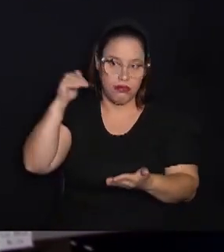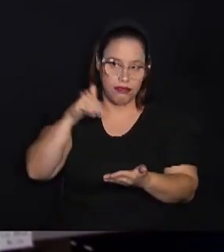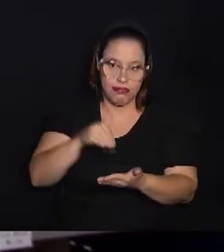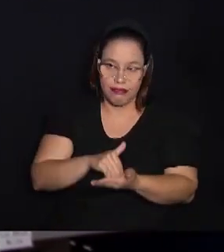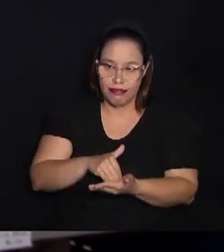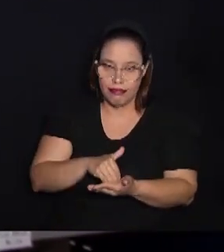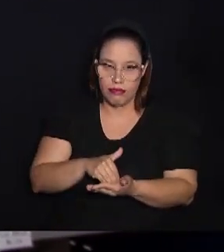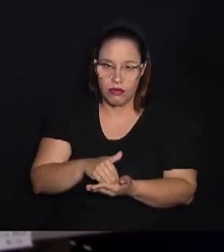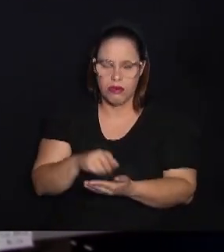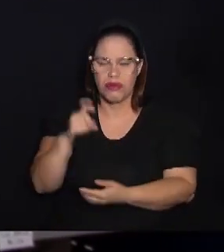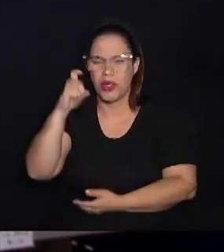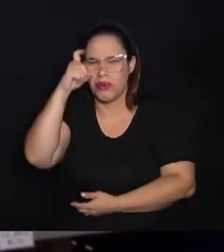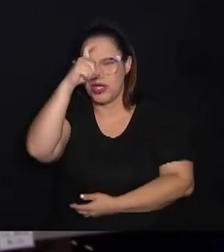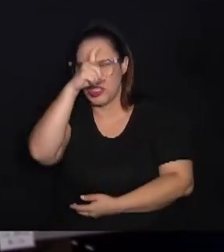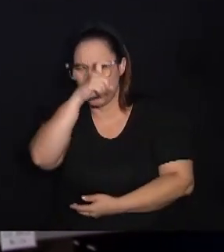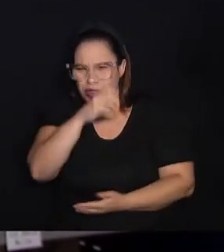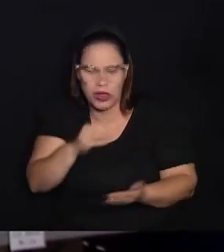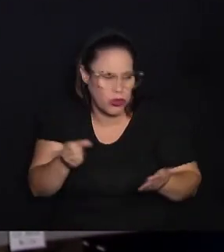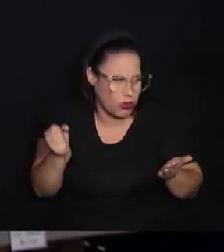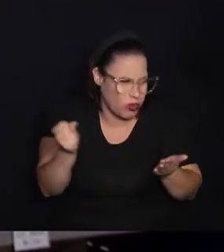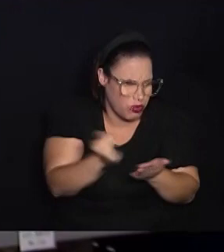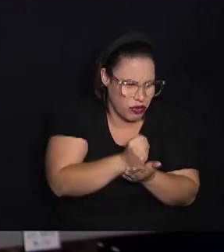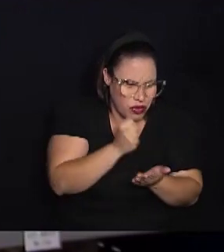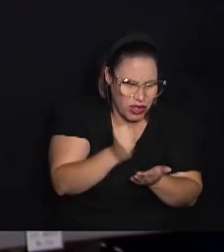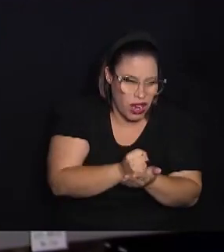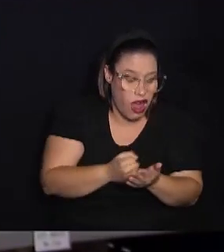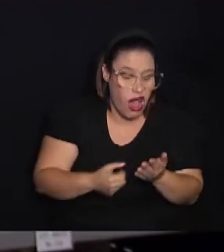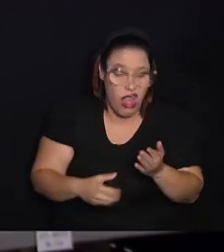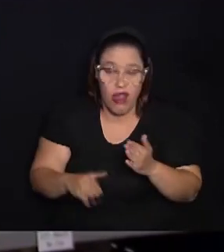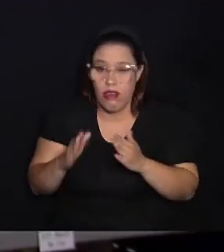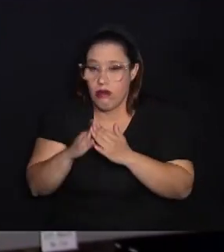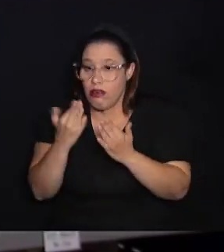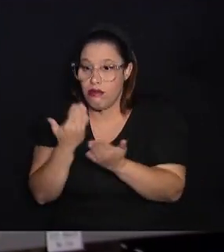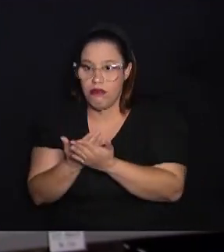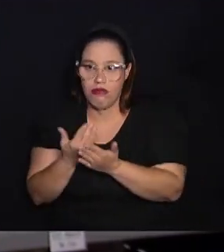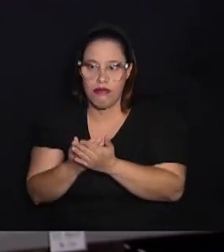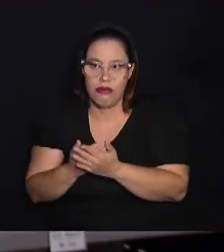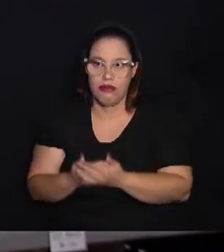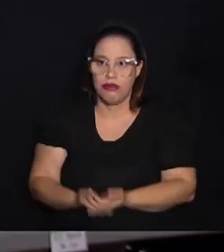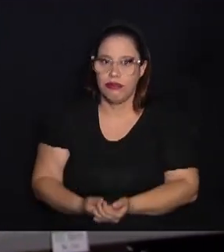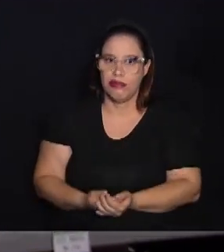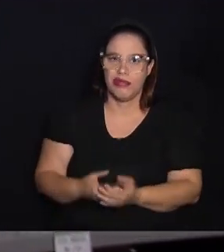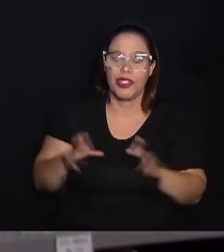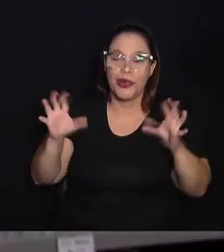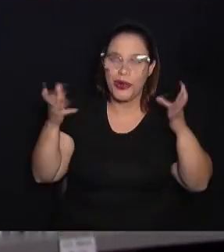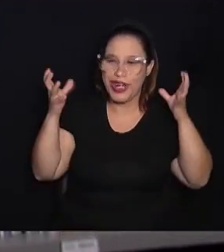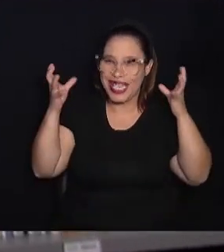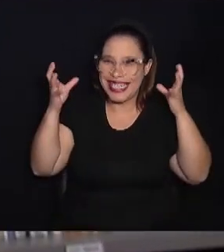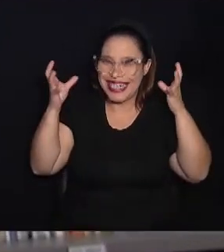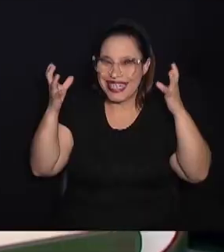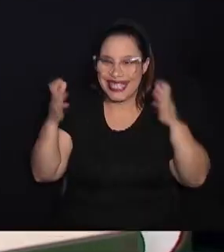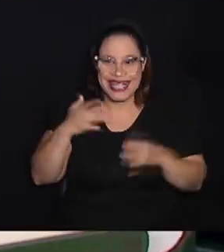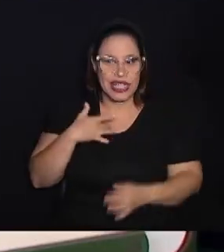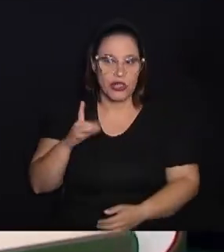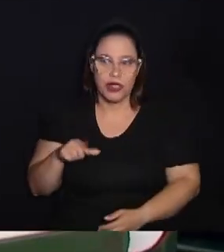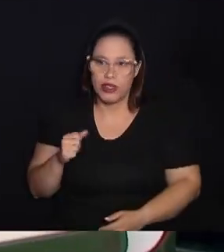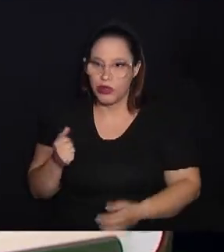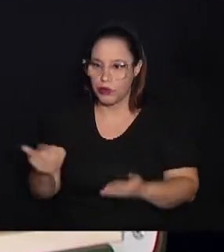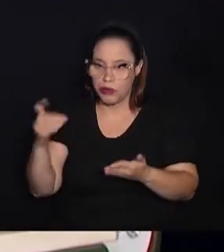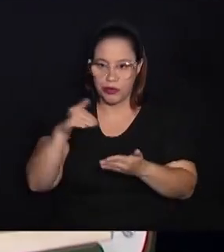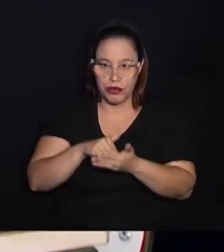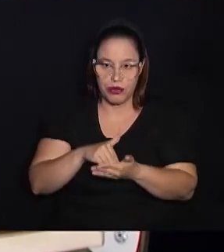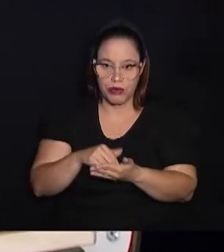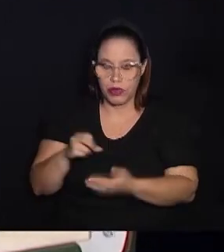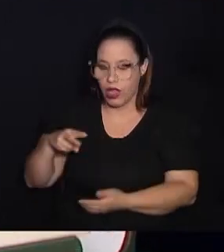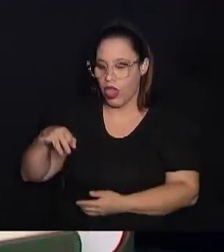foi bem difícil conseguir vaga, porque é uma escola muito concorrida. E assim que eu consegui vaga, eu comemorei muito, eu lembro que eu até chorei, porque eu achei que eu não ia conseguir entrar. Nicole,